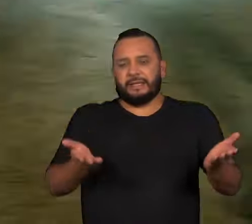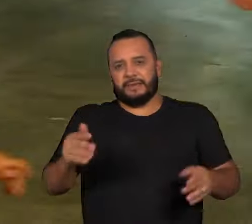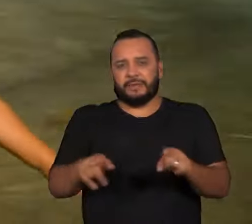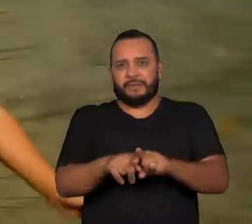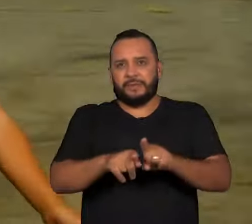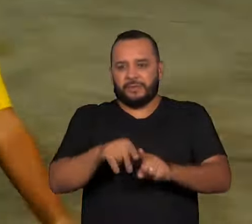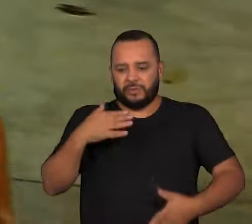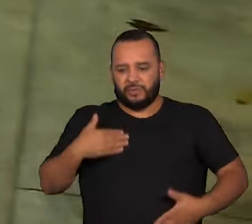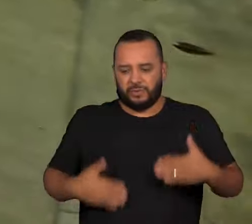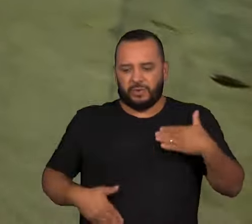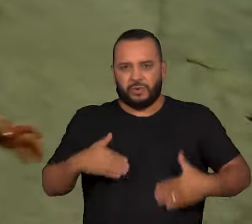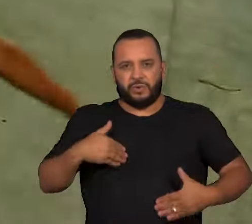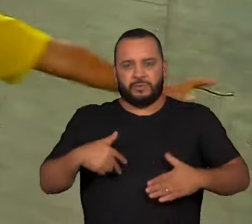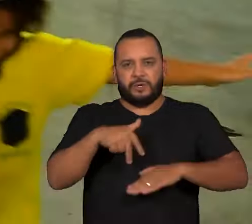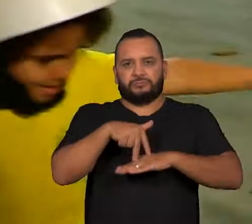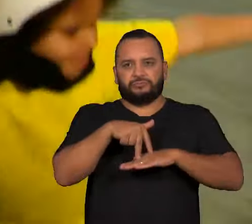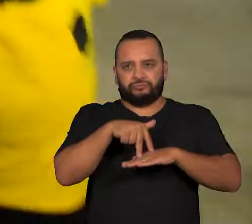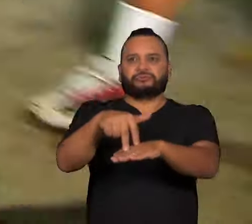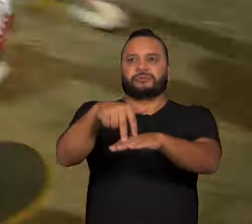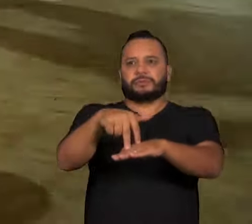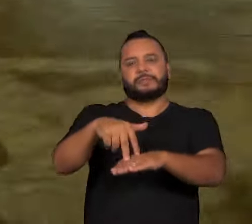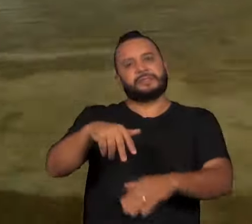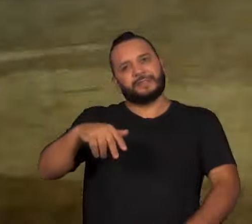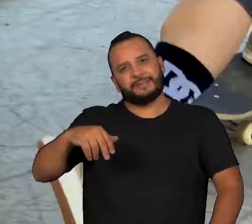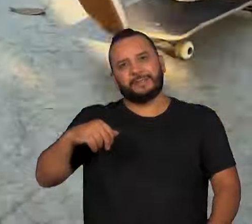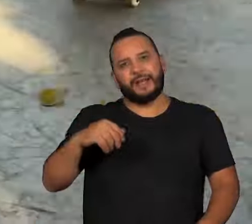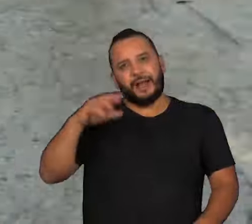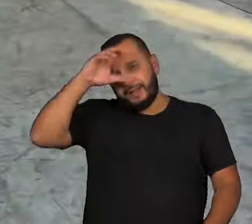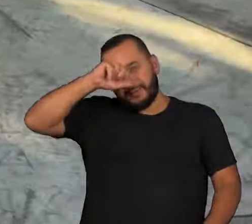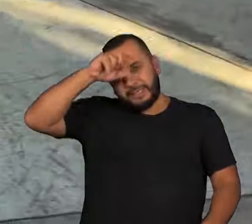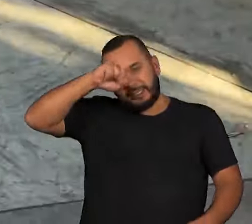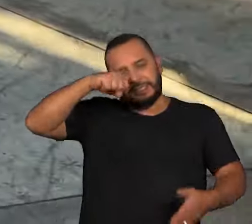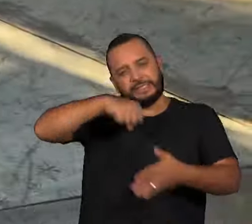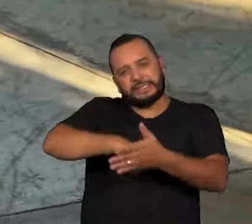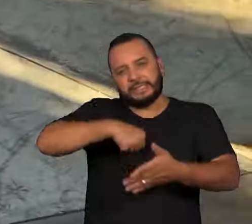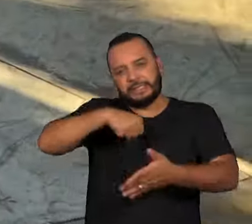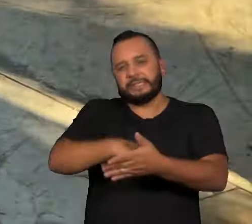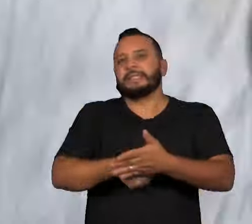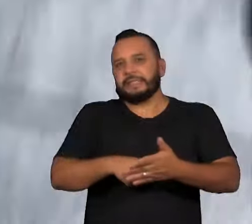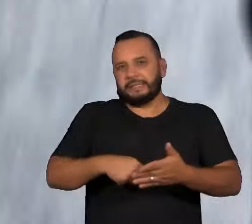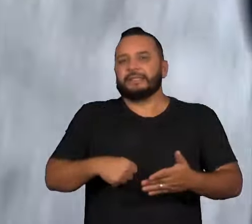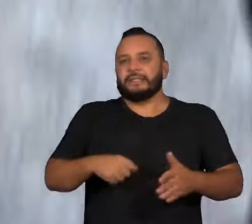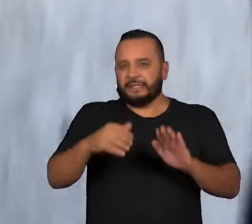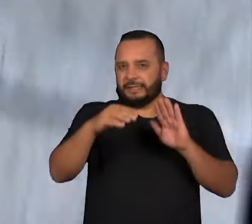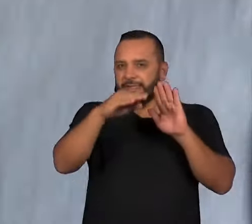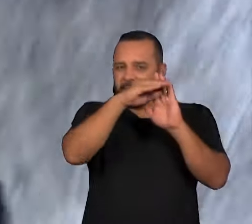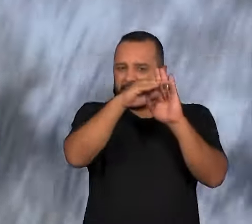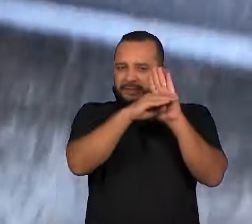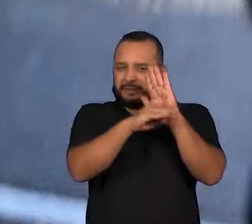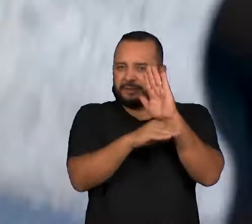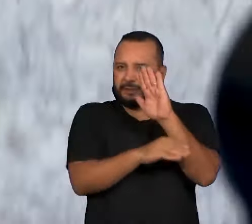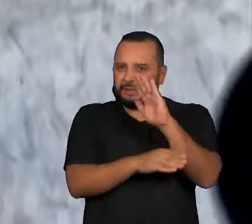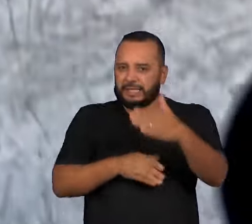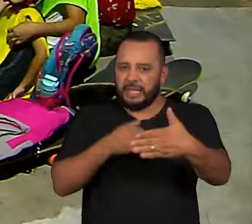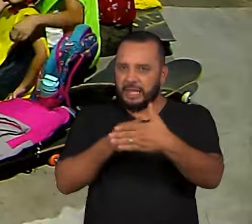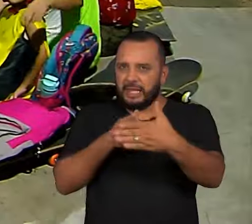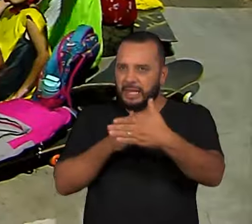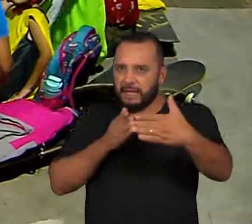que esses alunos aprendem a importância da persistência e da disciplina na superação dos obstáculos da